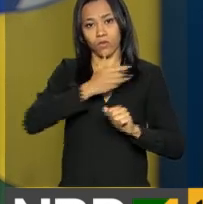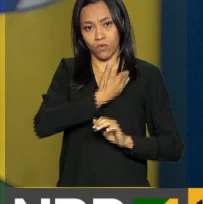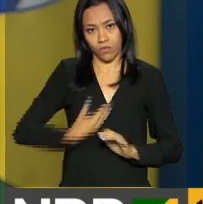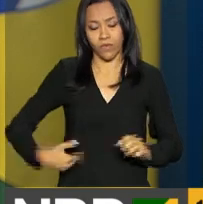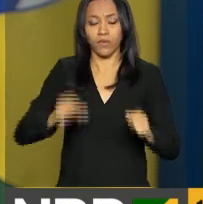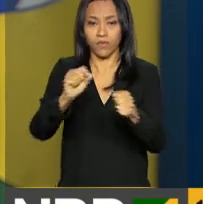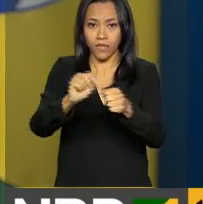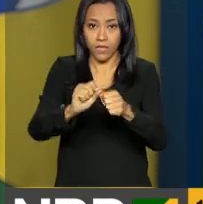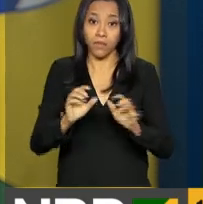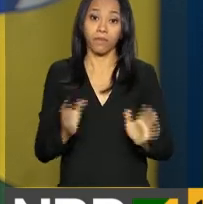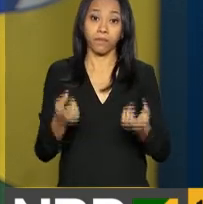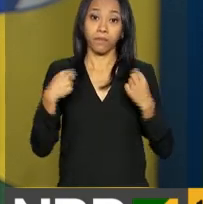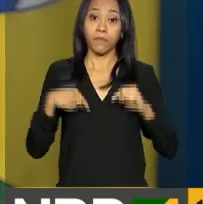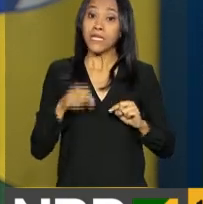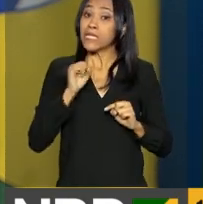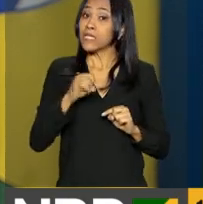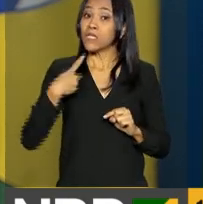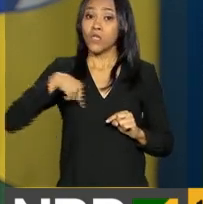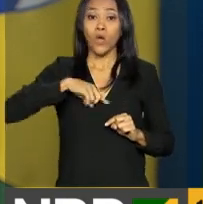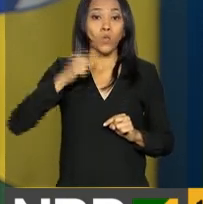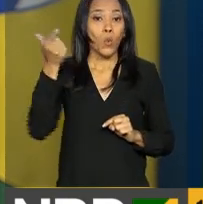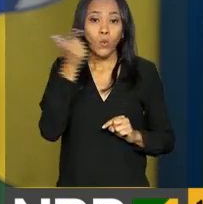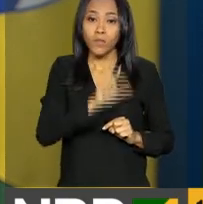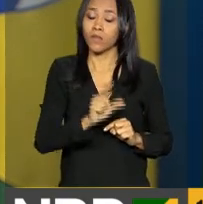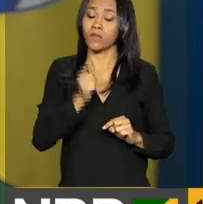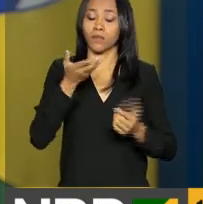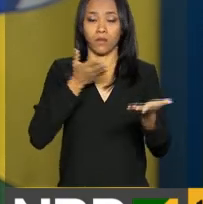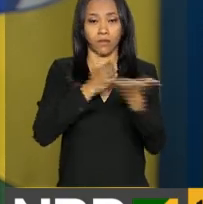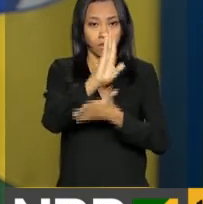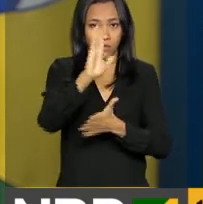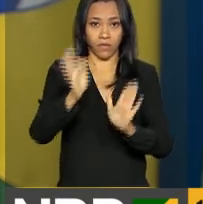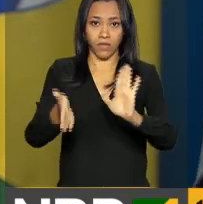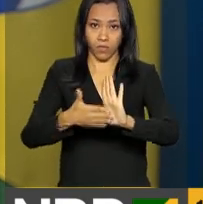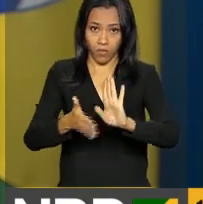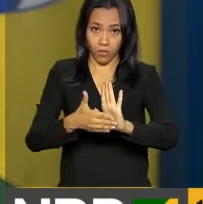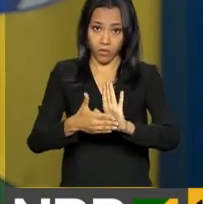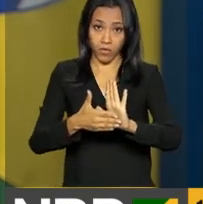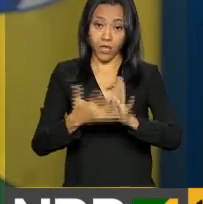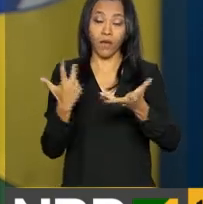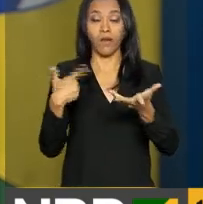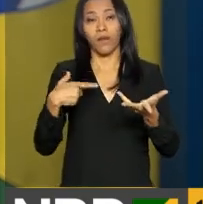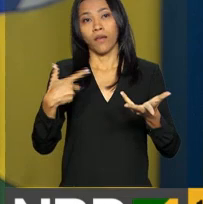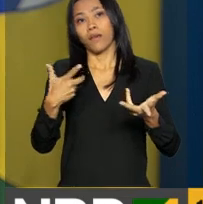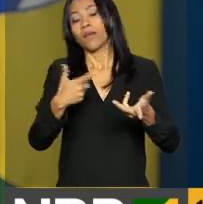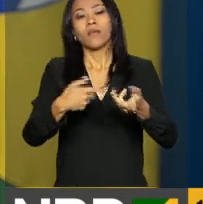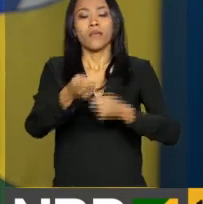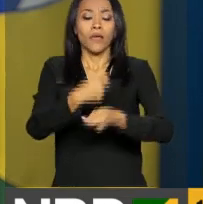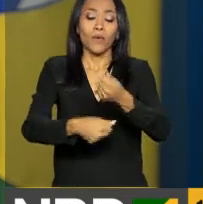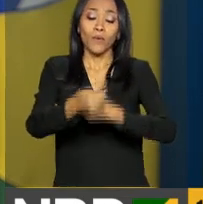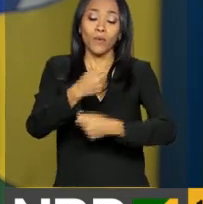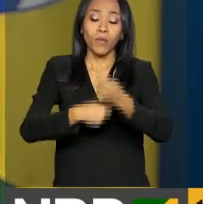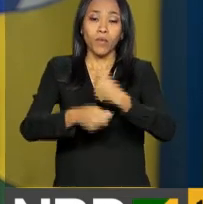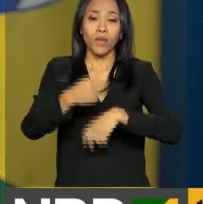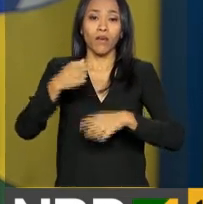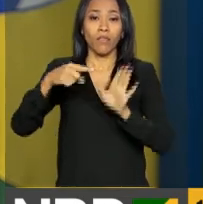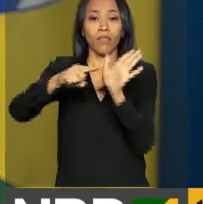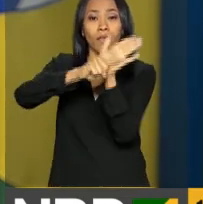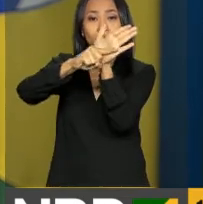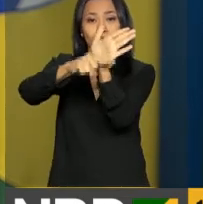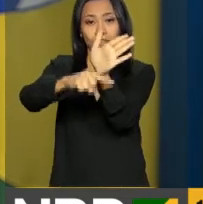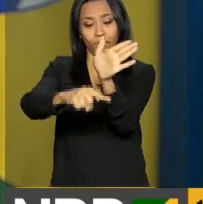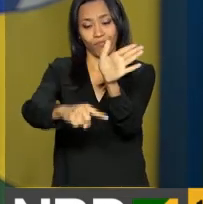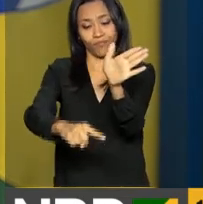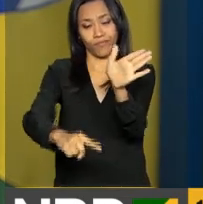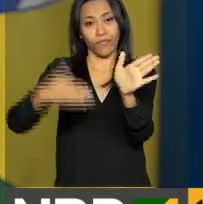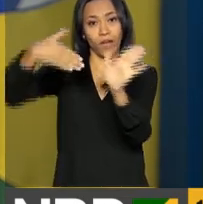não conseguirmos aprovar em qualquer momento a reforma previdenciária, que a economia responda negativamente. Isto não